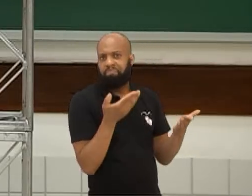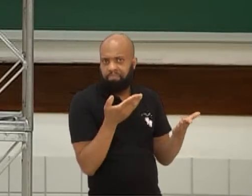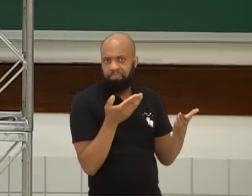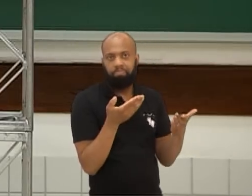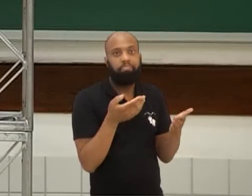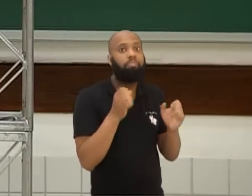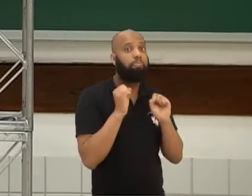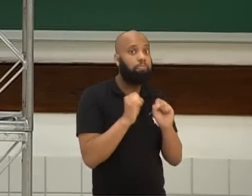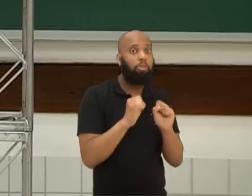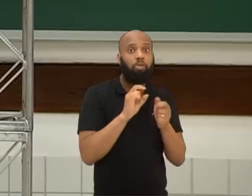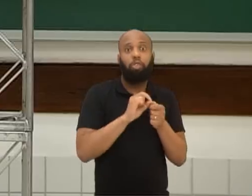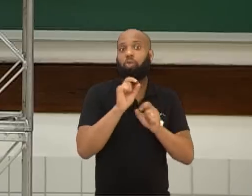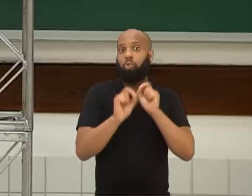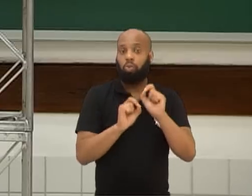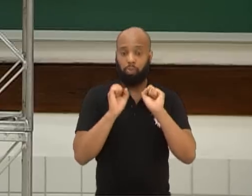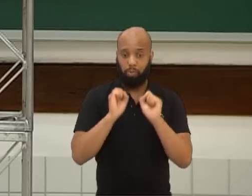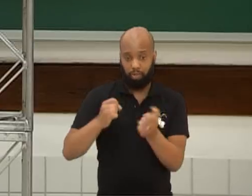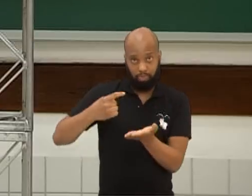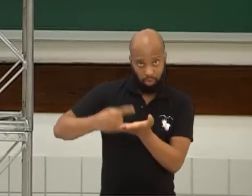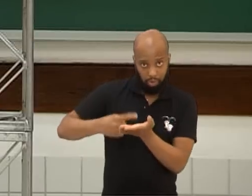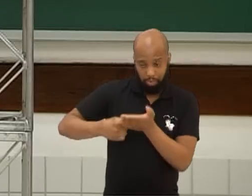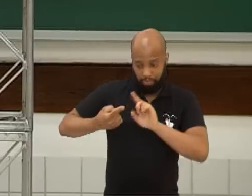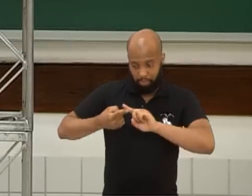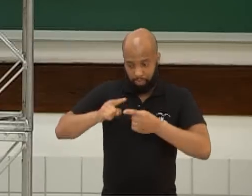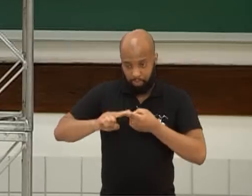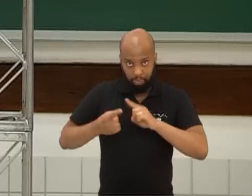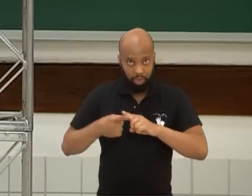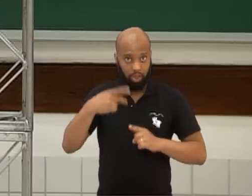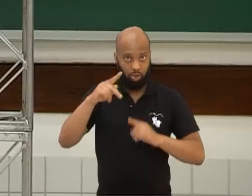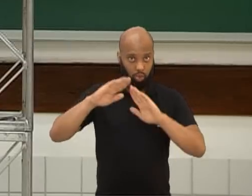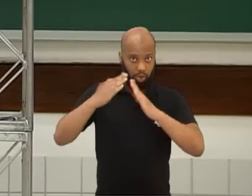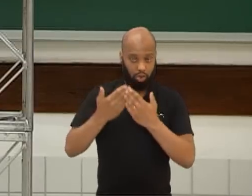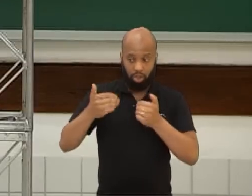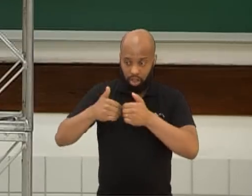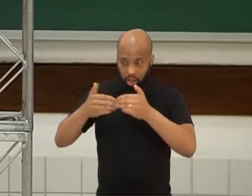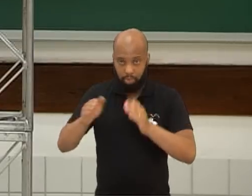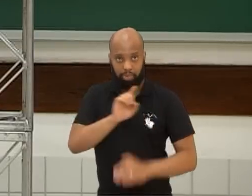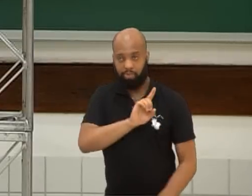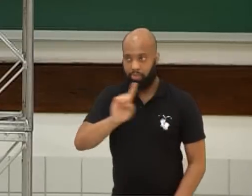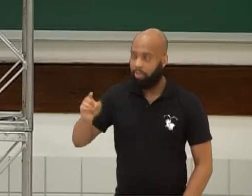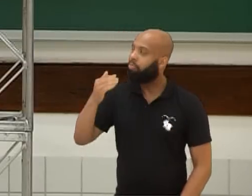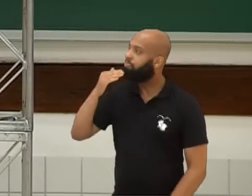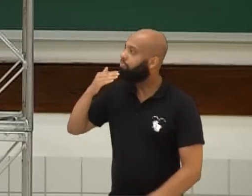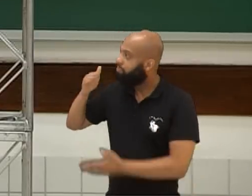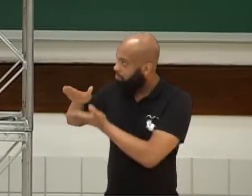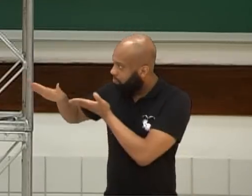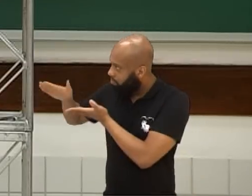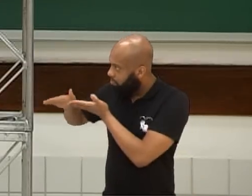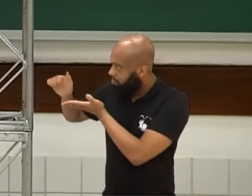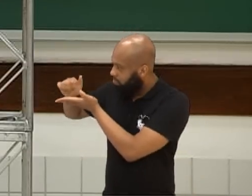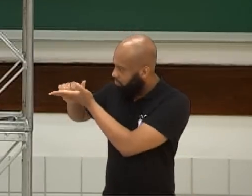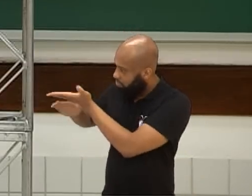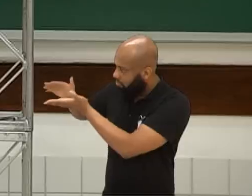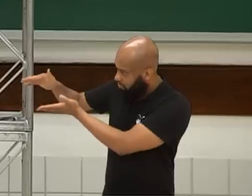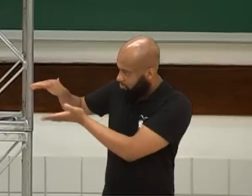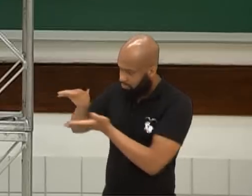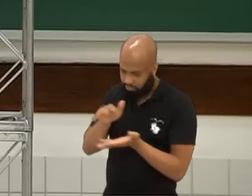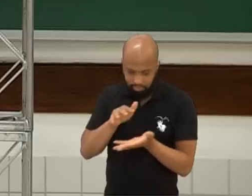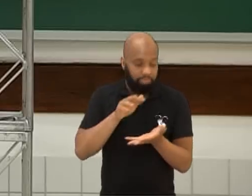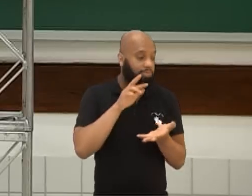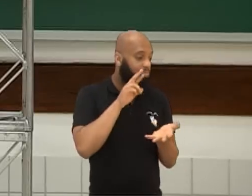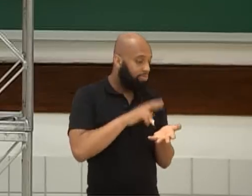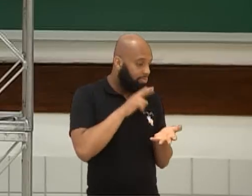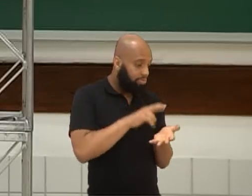ou outro, não esqueça de ver qual dia a sua escola está aberta para você ir lá e buscar as atividades. E claro, né,